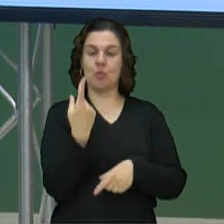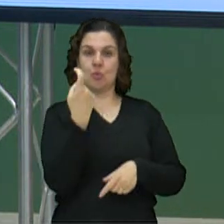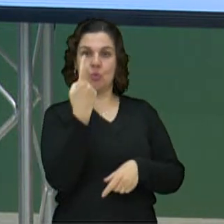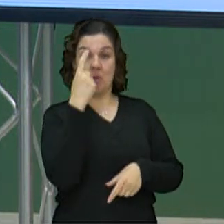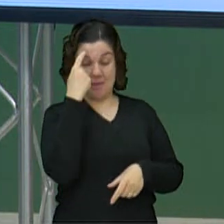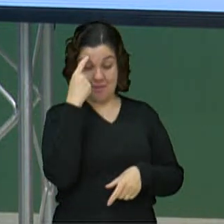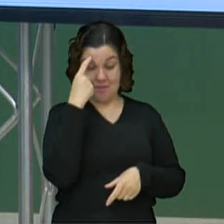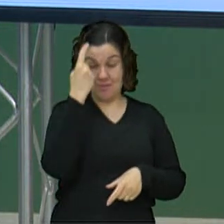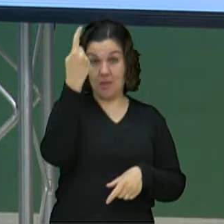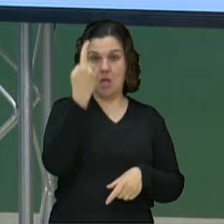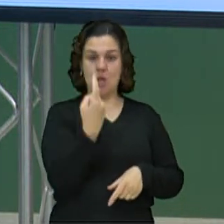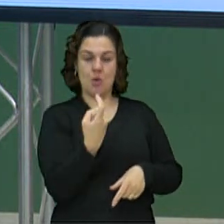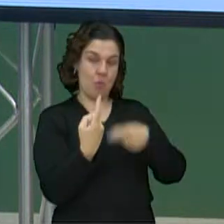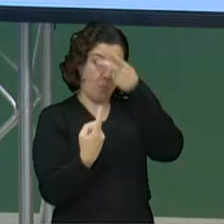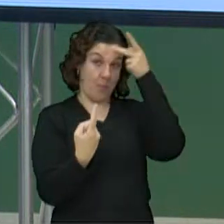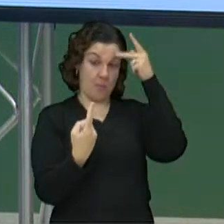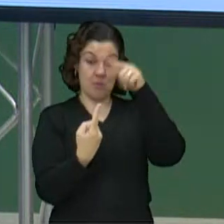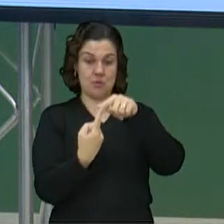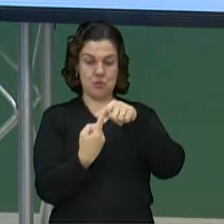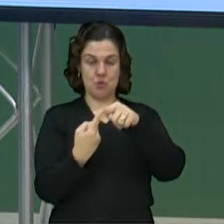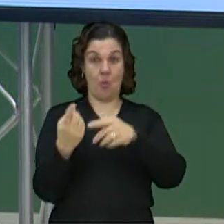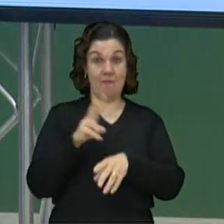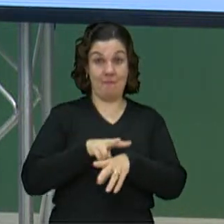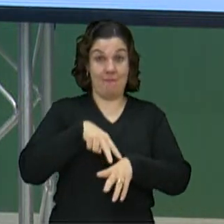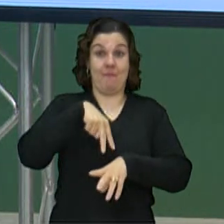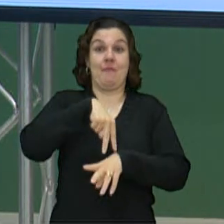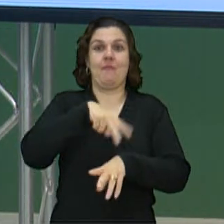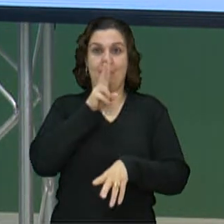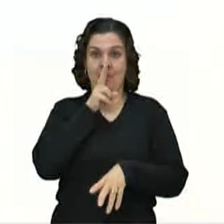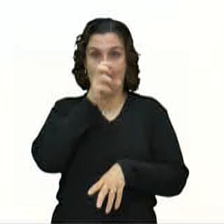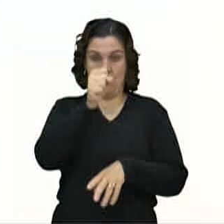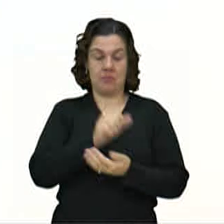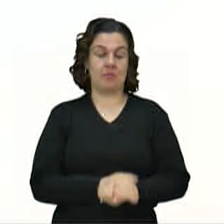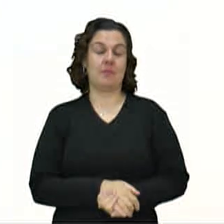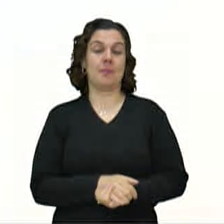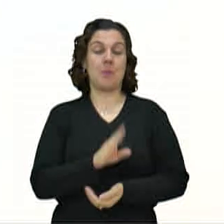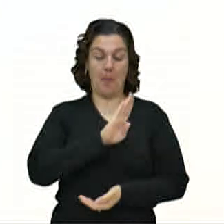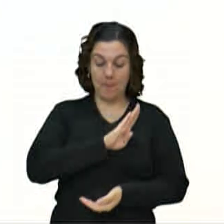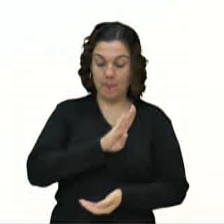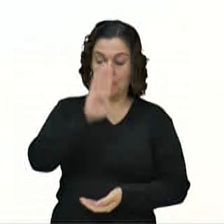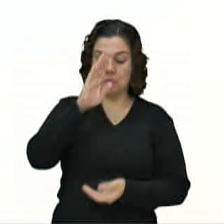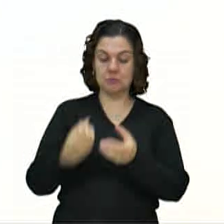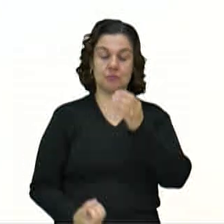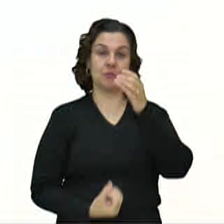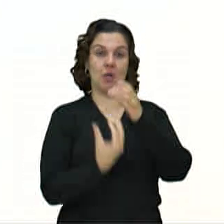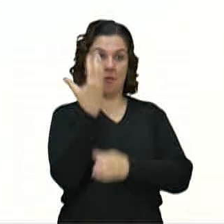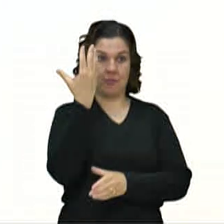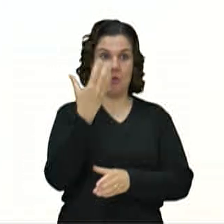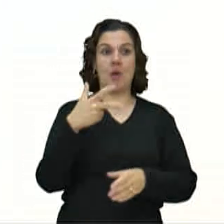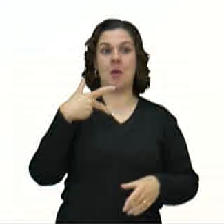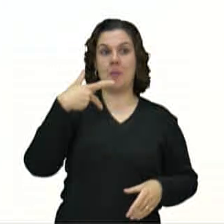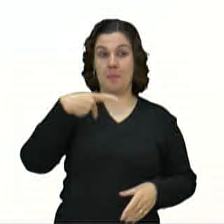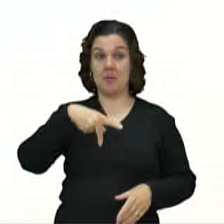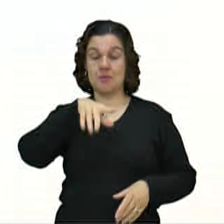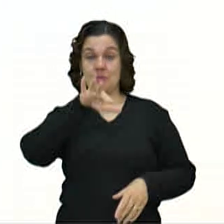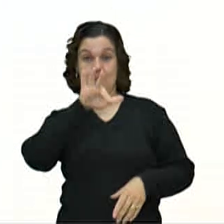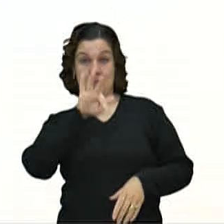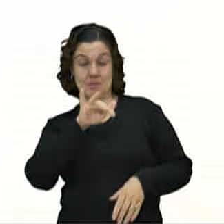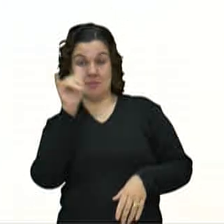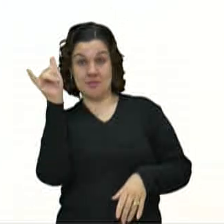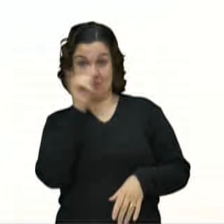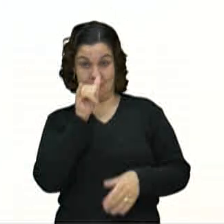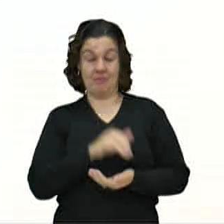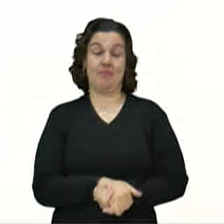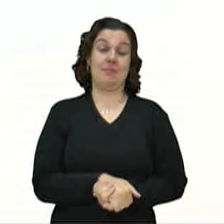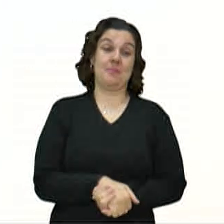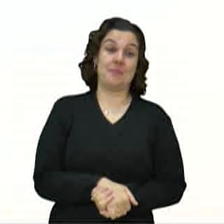das ideias de um líder forte. Mussolini fundou o Partido Fascista na